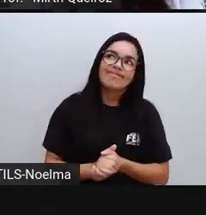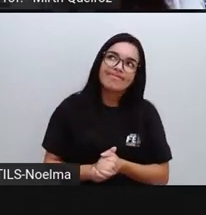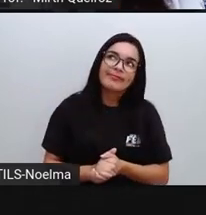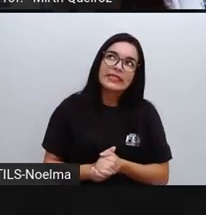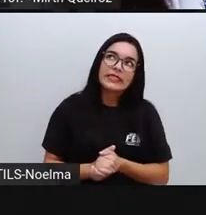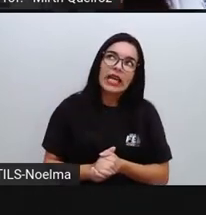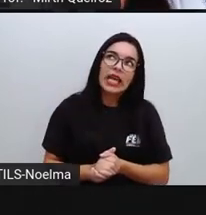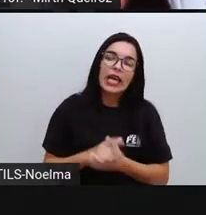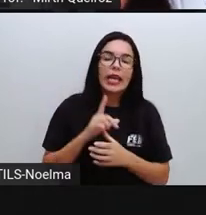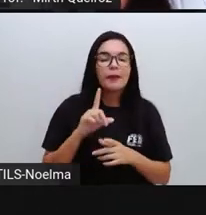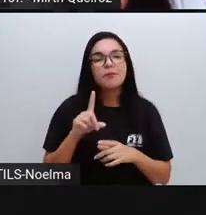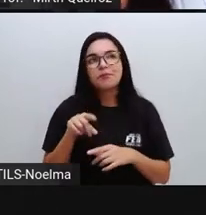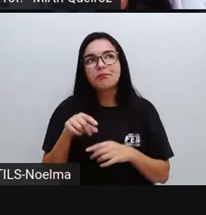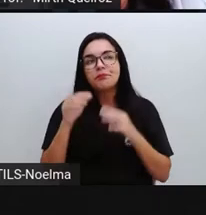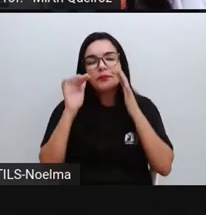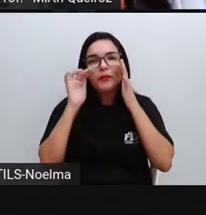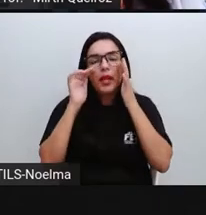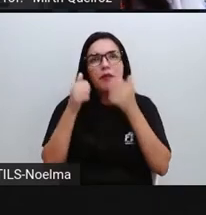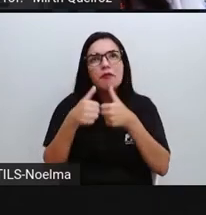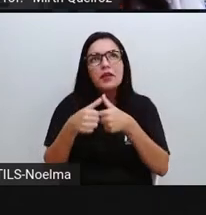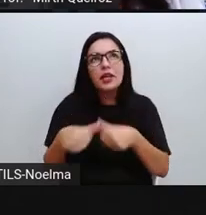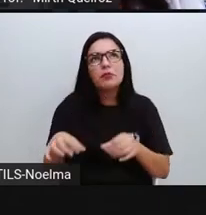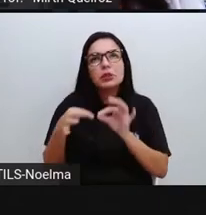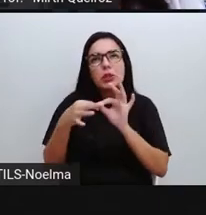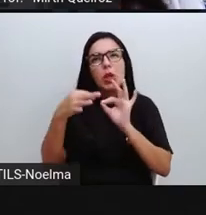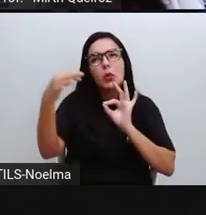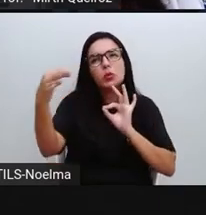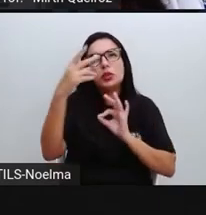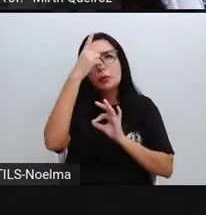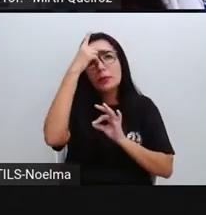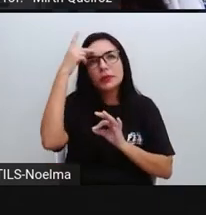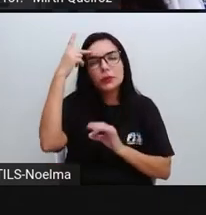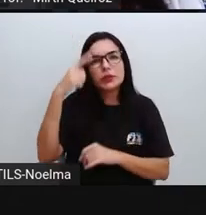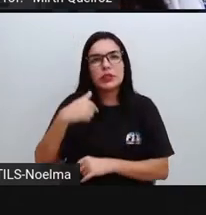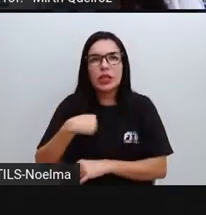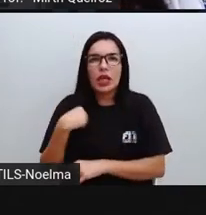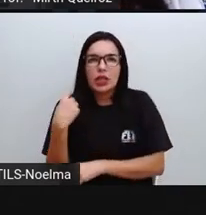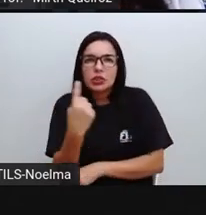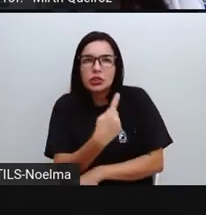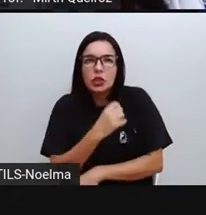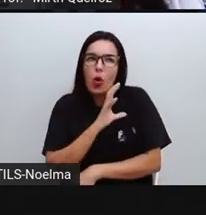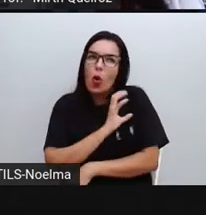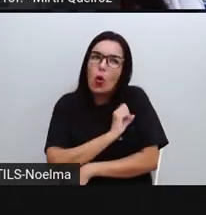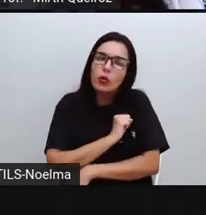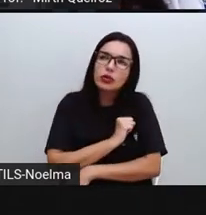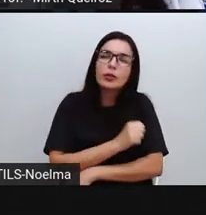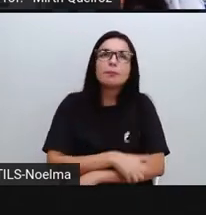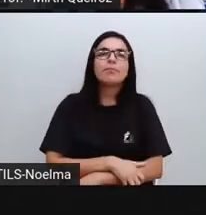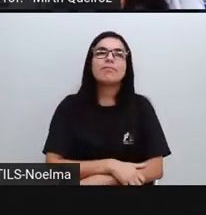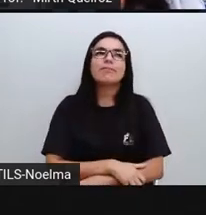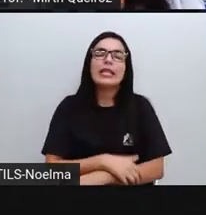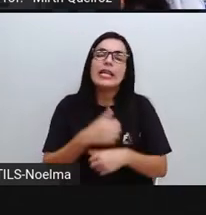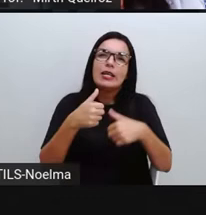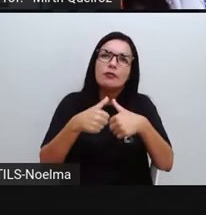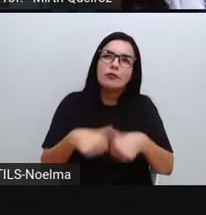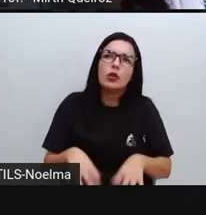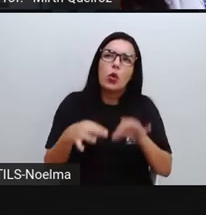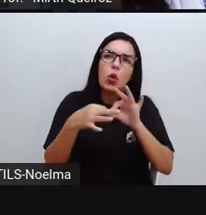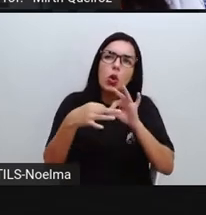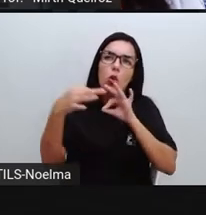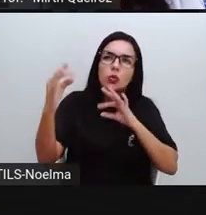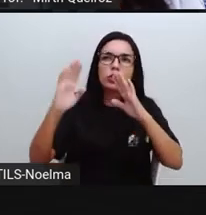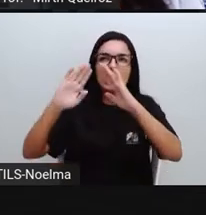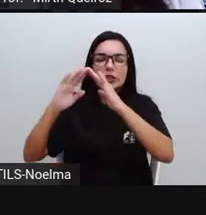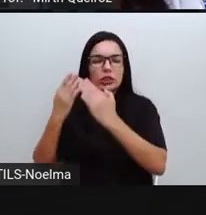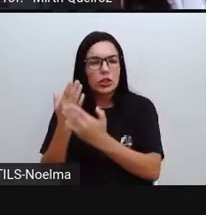gente gosta, nós ficamos longe da escola, né? A escola ficou fechada por um longo período. Este ano, graças a Deus,